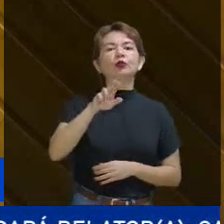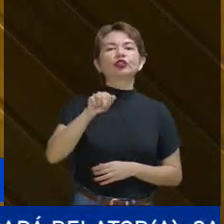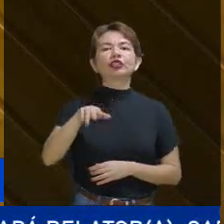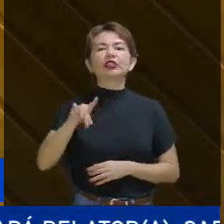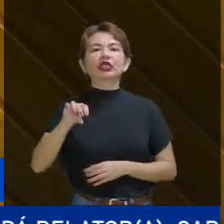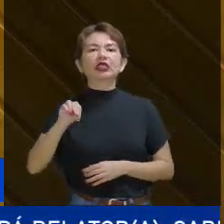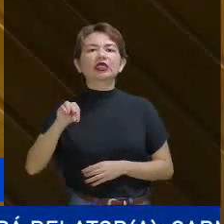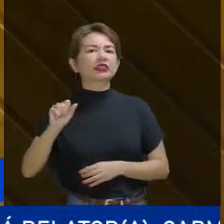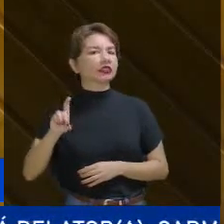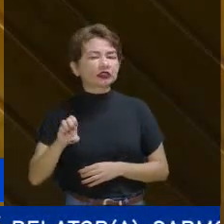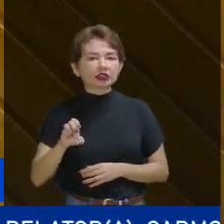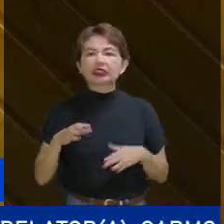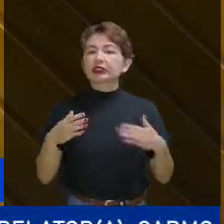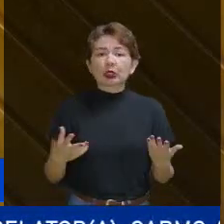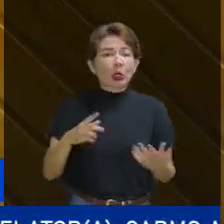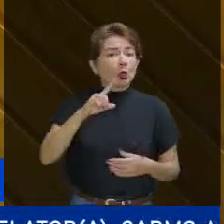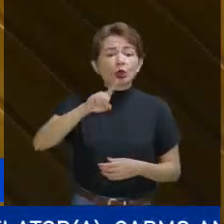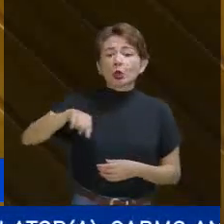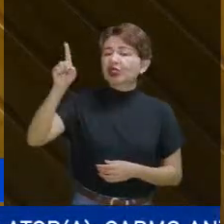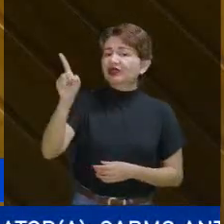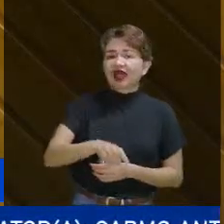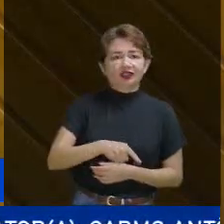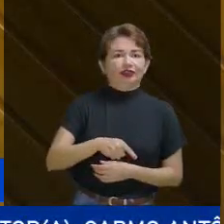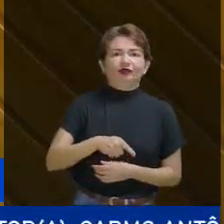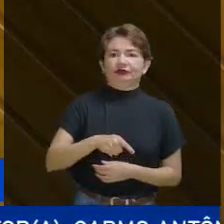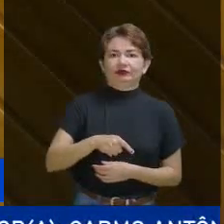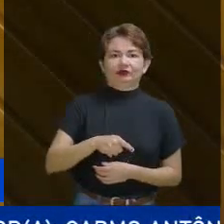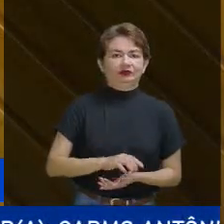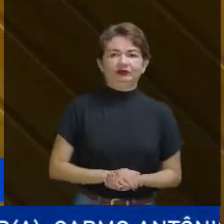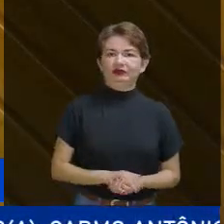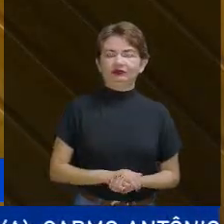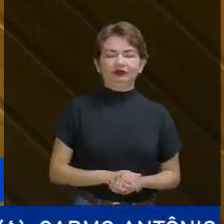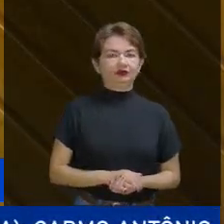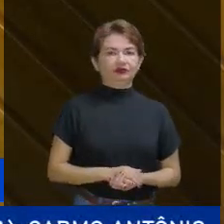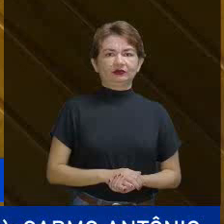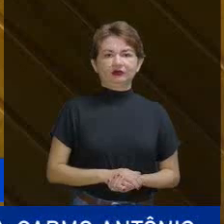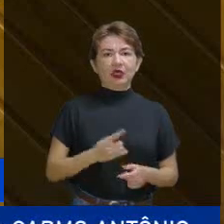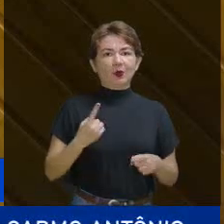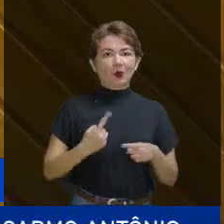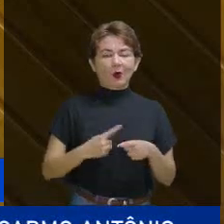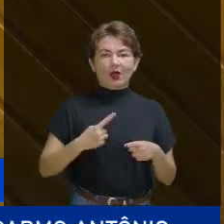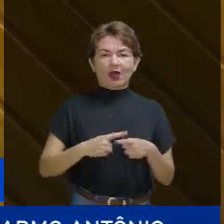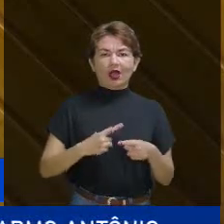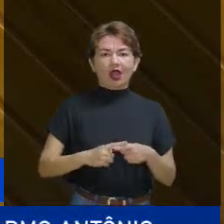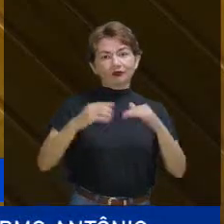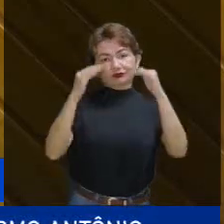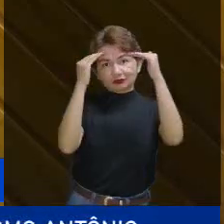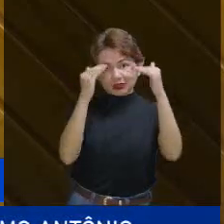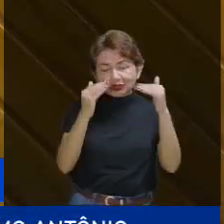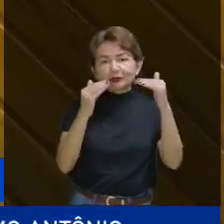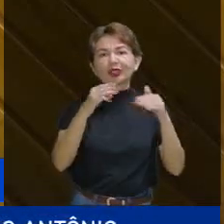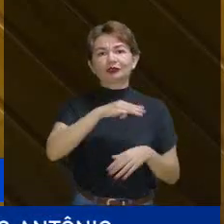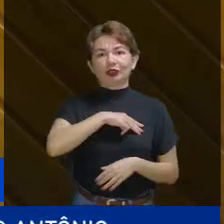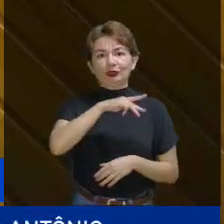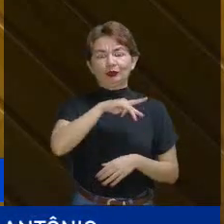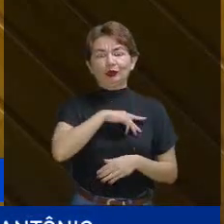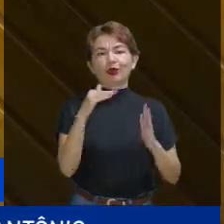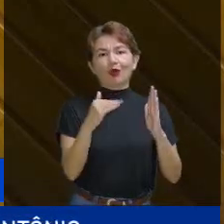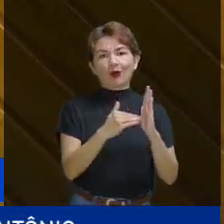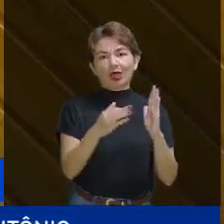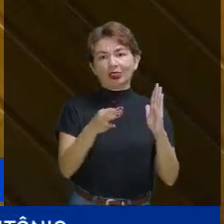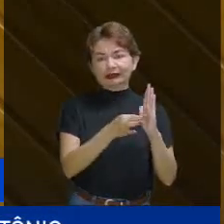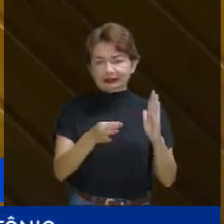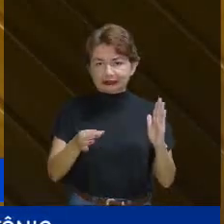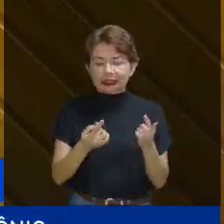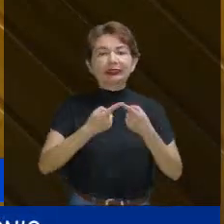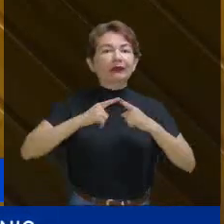salvar esse ato que foi praticado pelo juiz da segunda zona, porque, com máximo respeito ao que defendeu o Ministério Público em seu parecer,